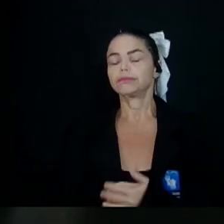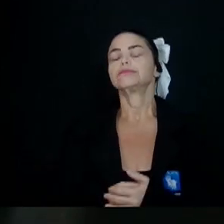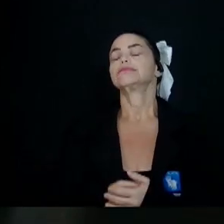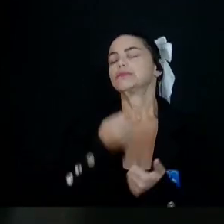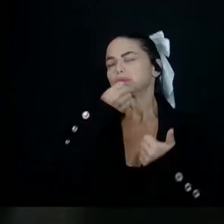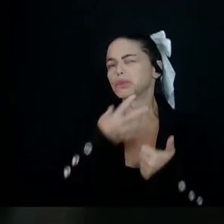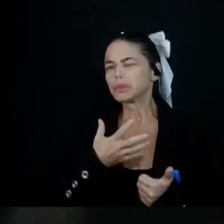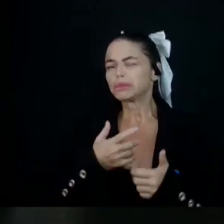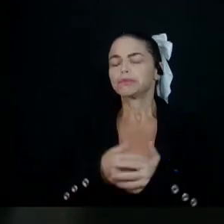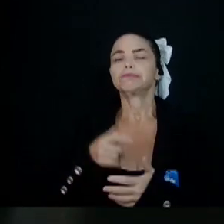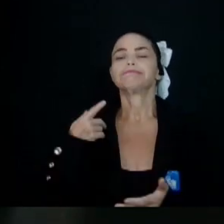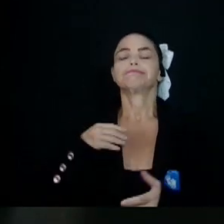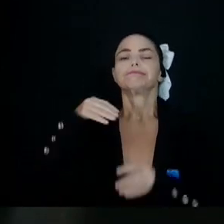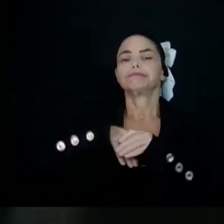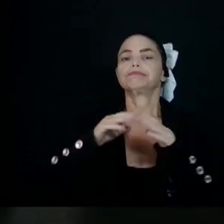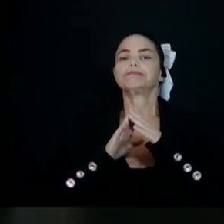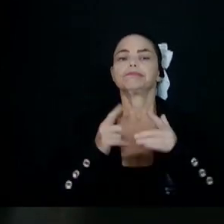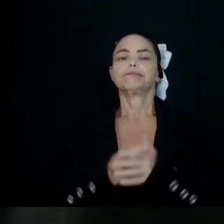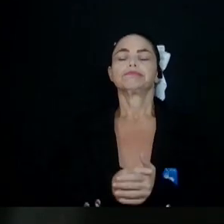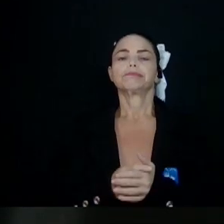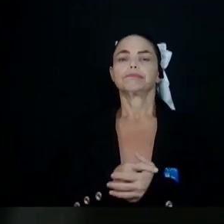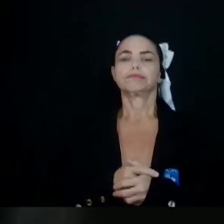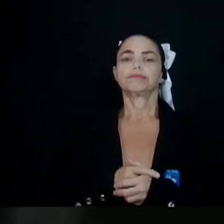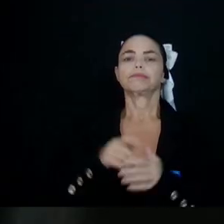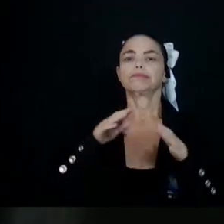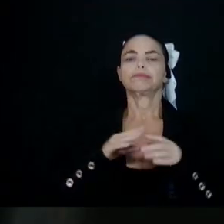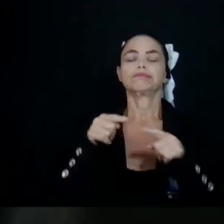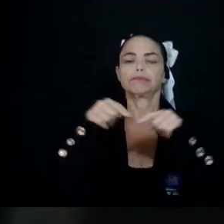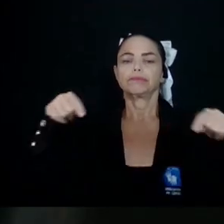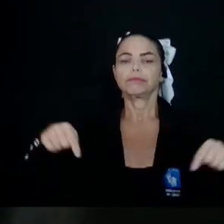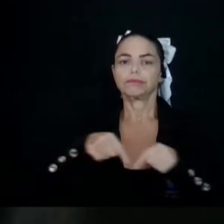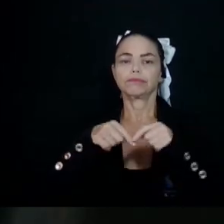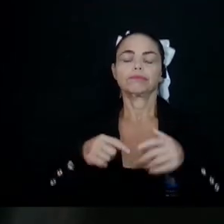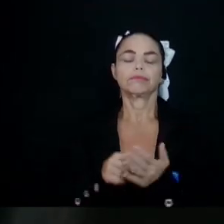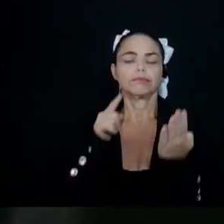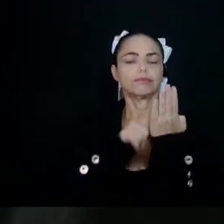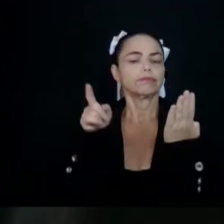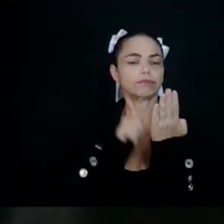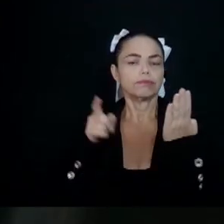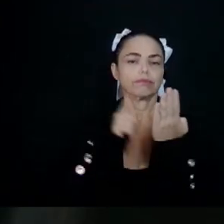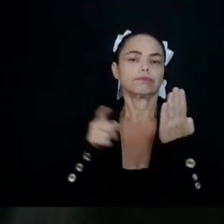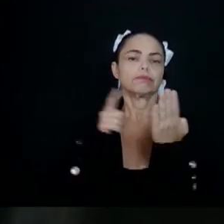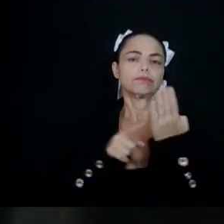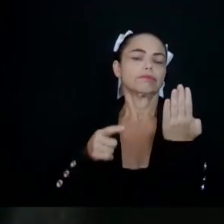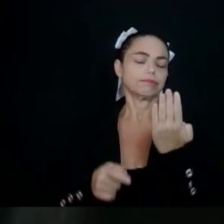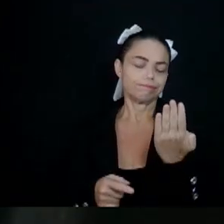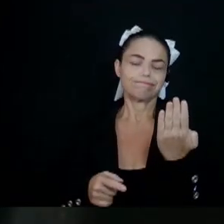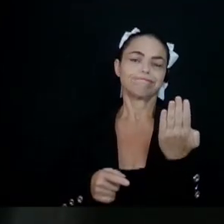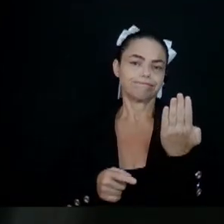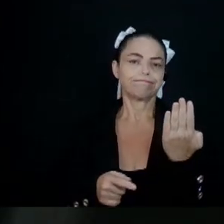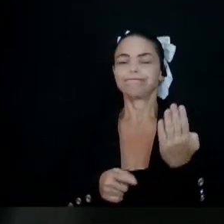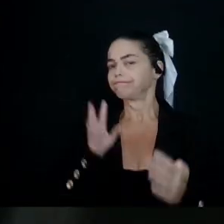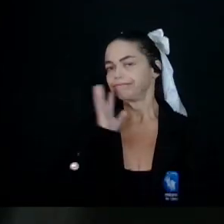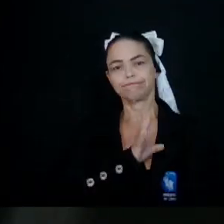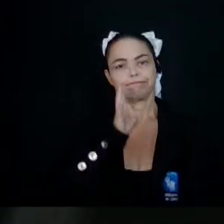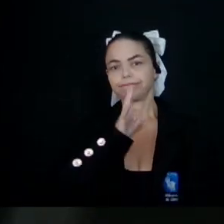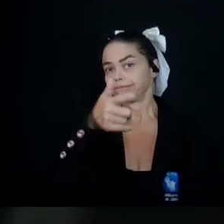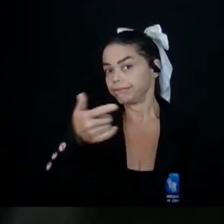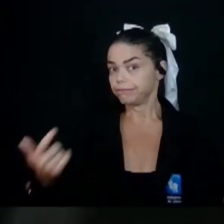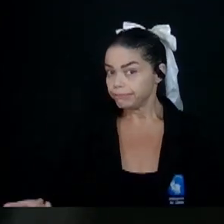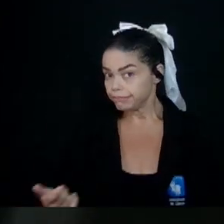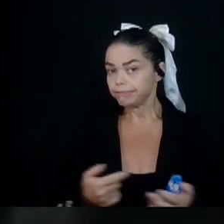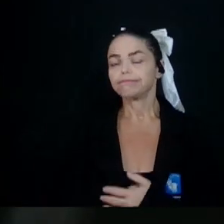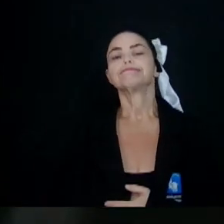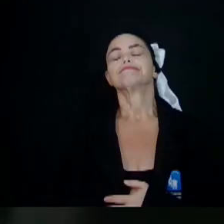quando eles estão dentro de casa, quando eles estão no quarto, quando eles estão na sala, diante de uma tela, mas aí está um